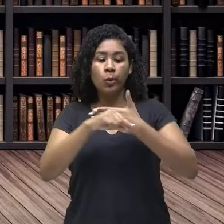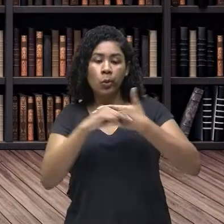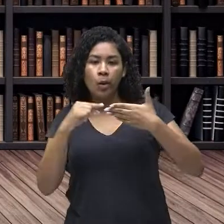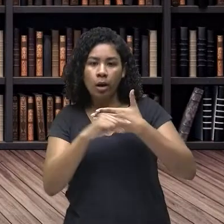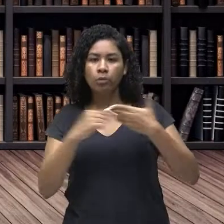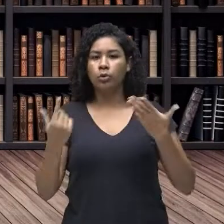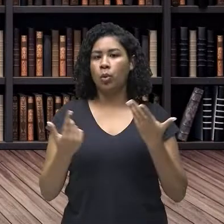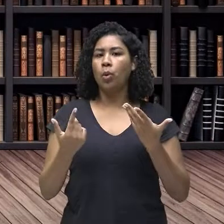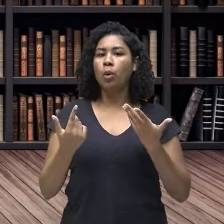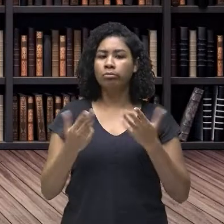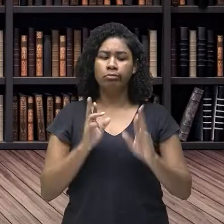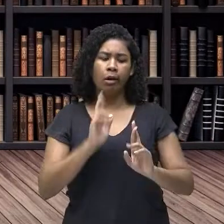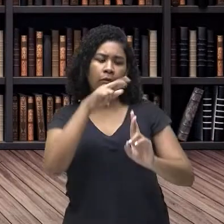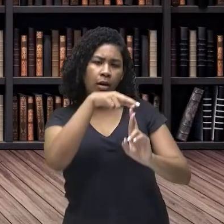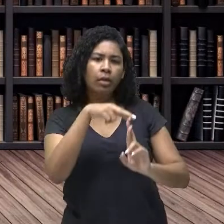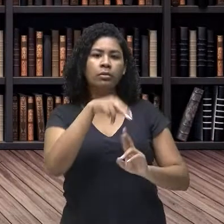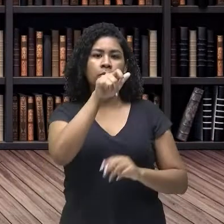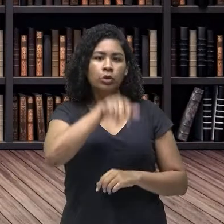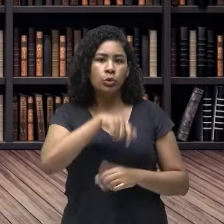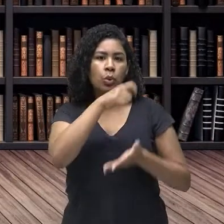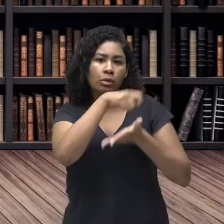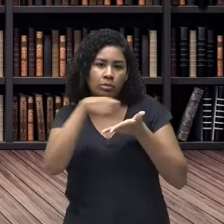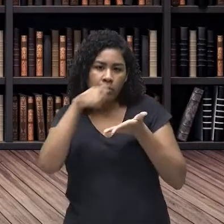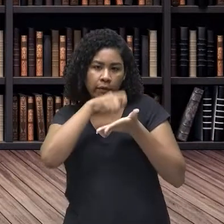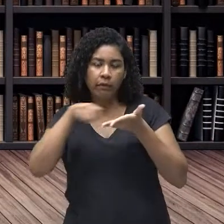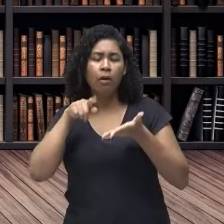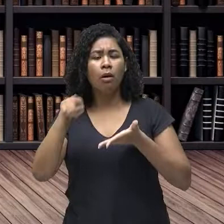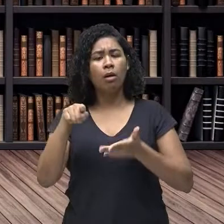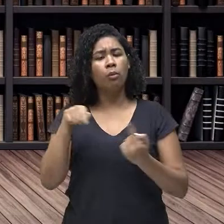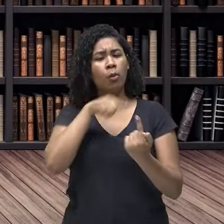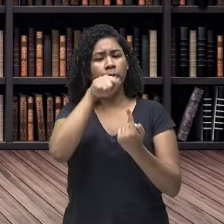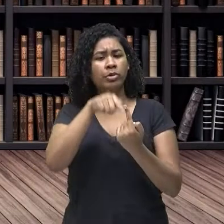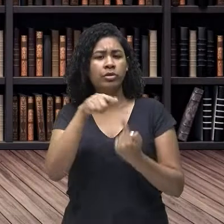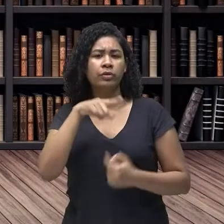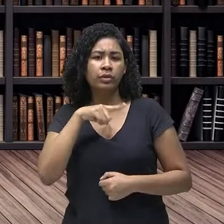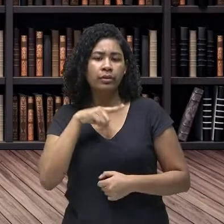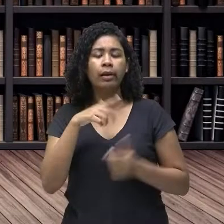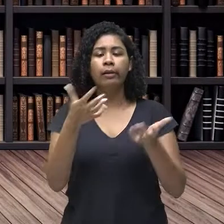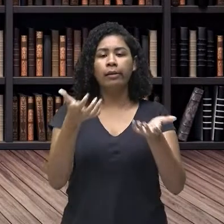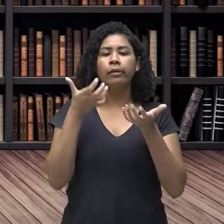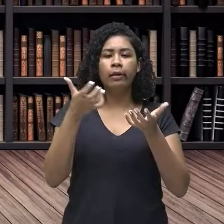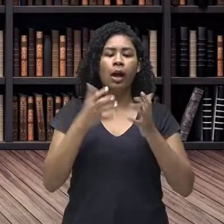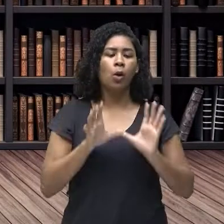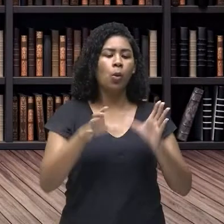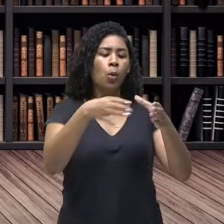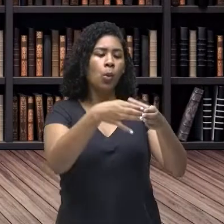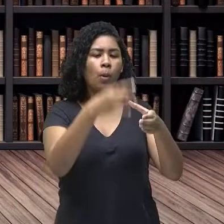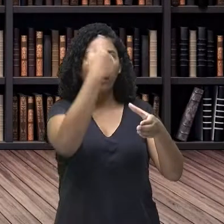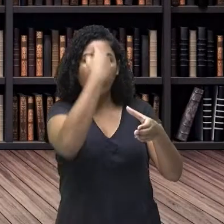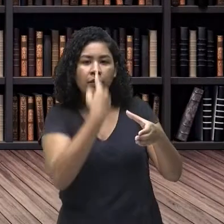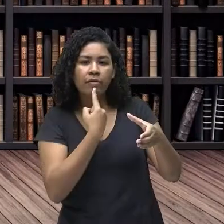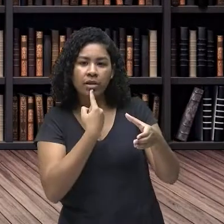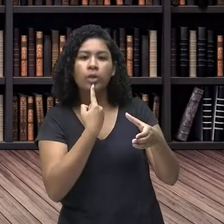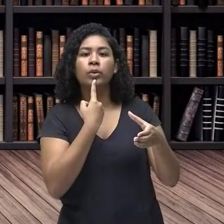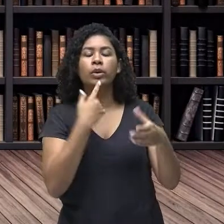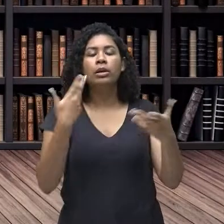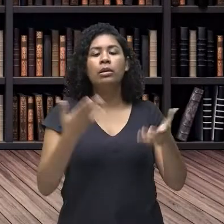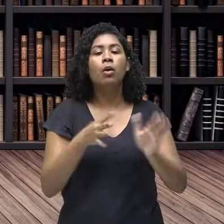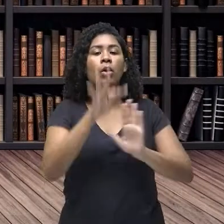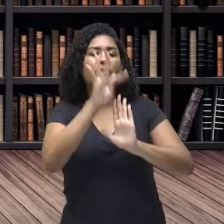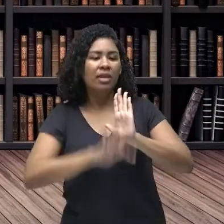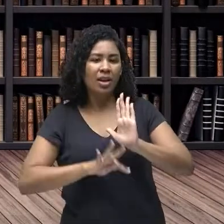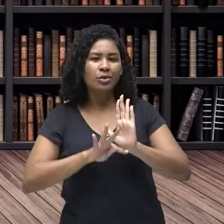Ele tem intenção de alcançar um público de acordo com a faixa etária. Quem é que vai ler o texto? Para quem ele é feito?